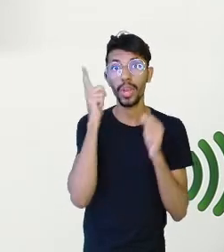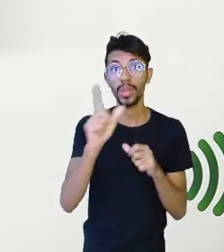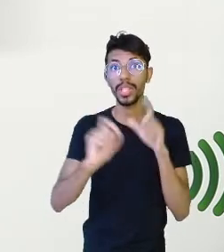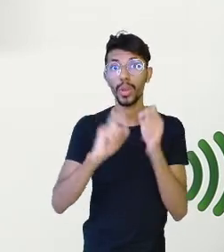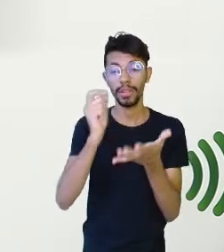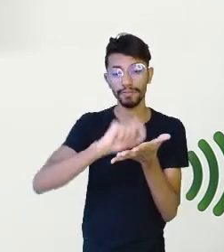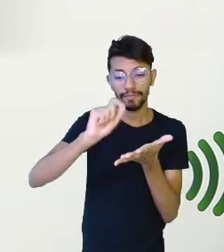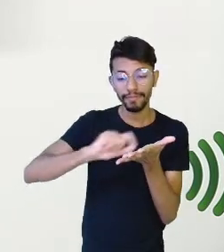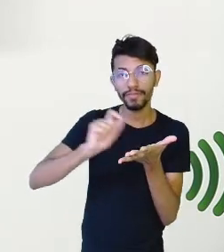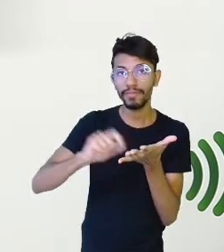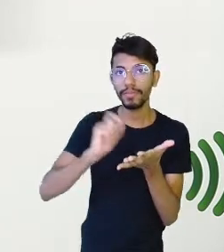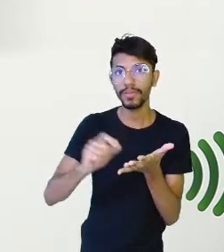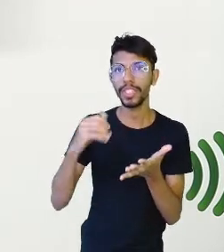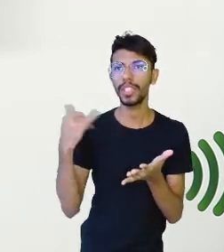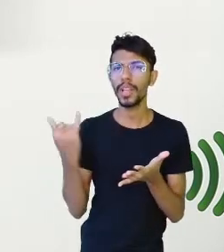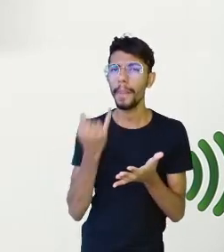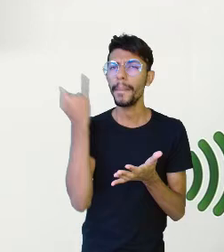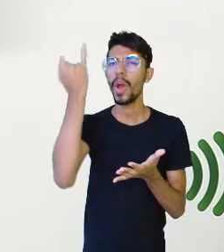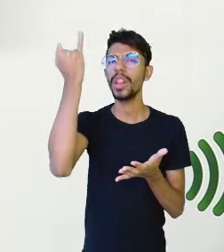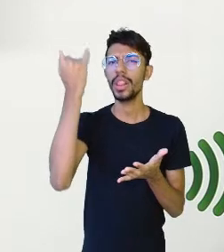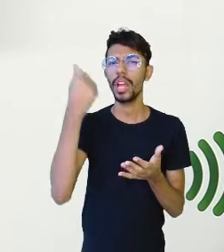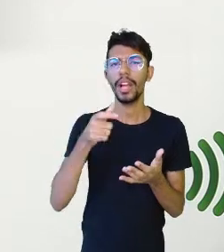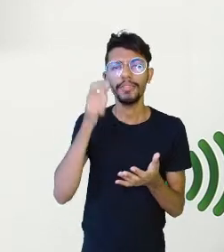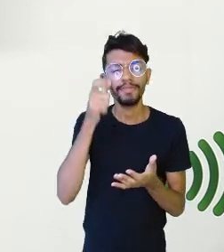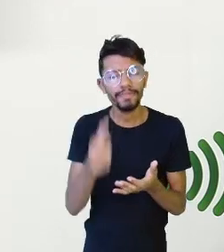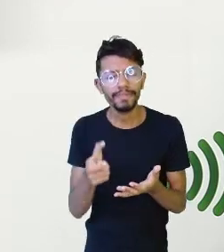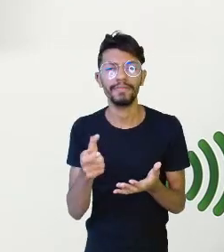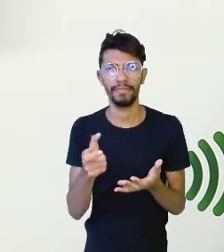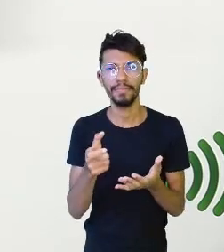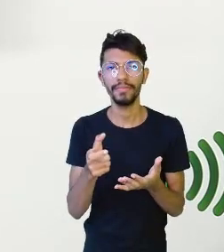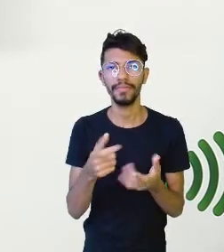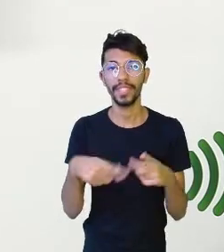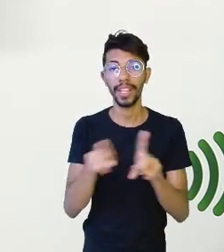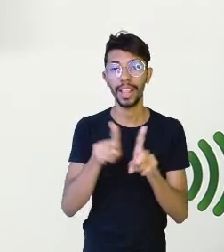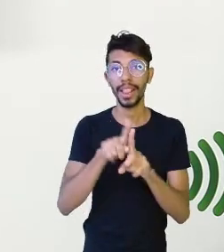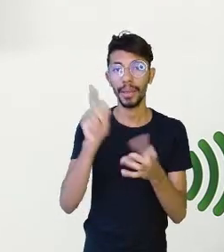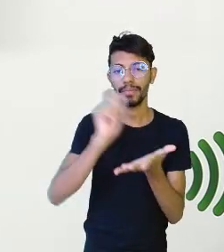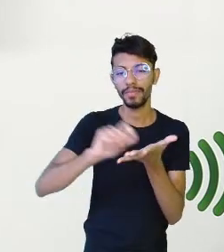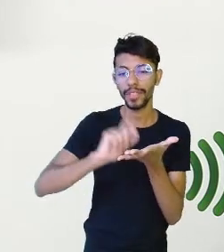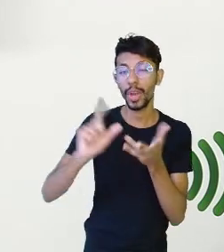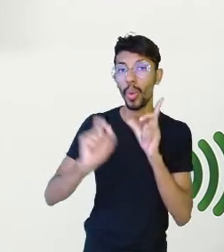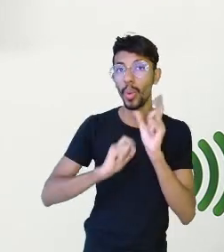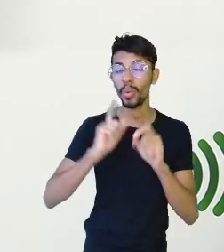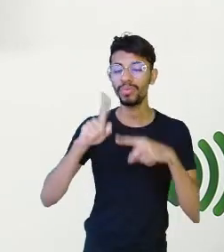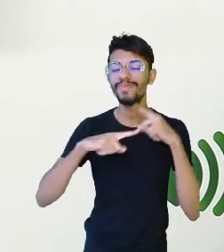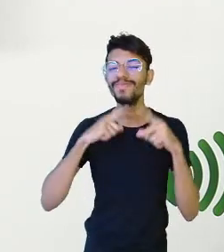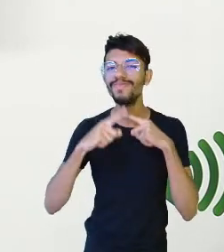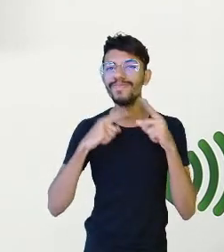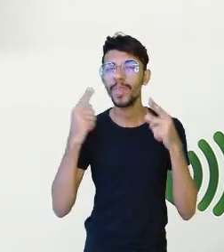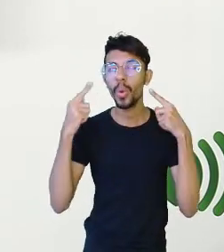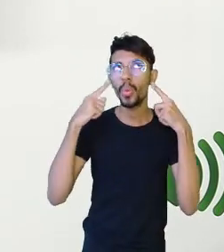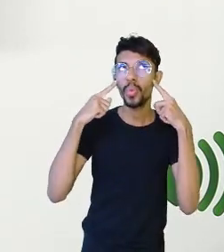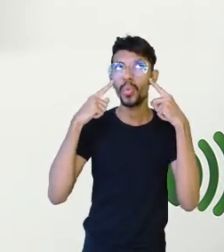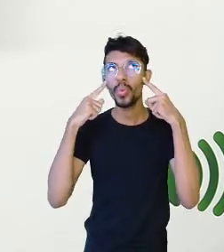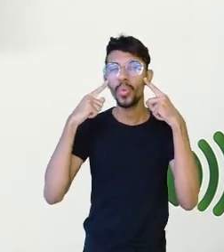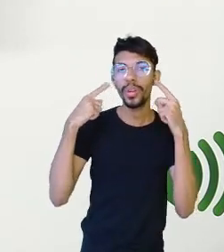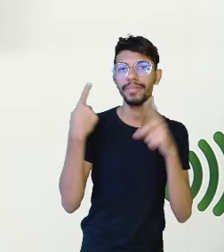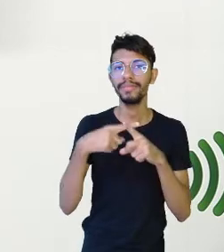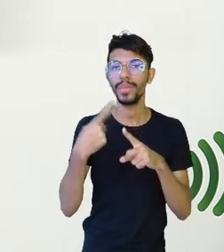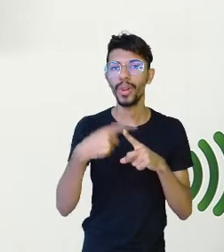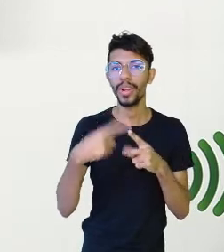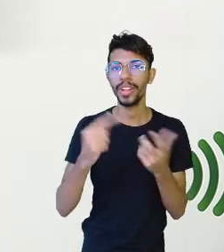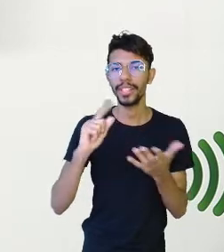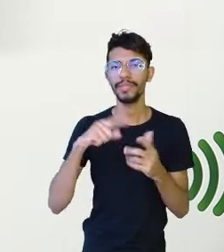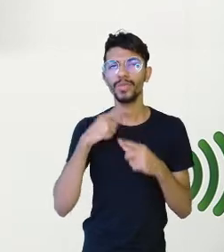anotar o que você achar importante, o que você achar interessante e também anotar as suas dúvidas, porque as dúvidas, elas